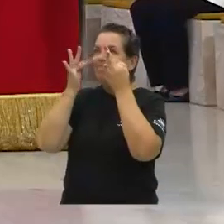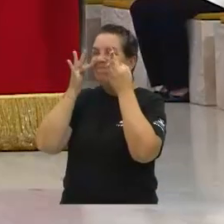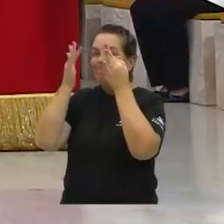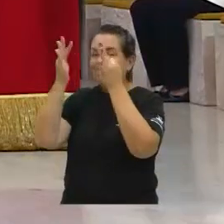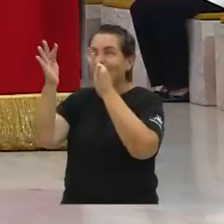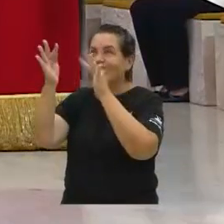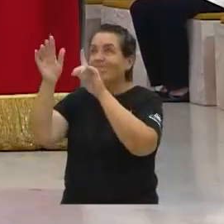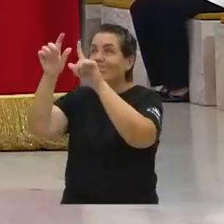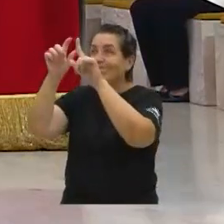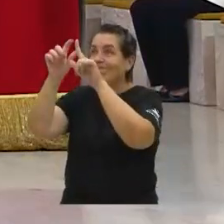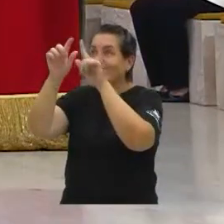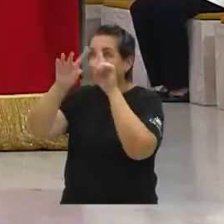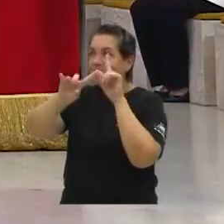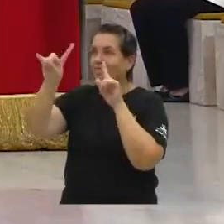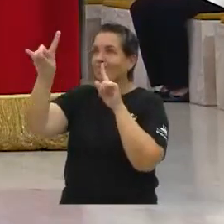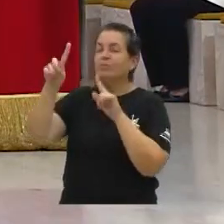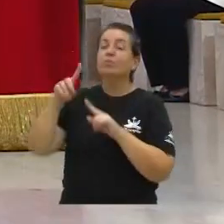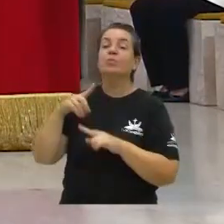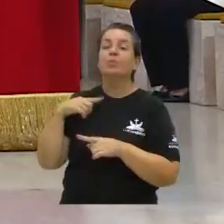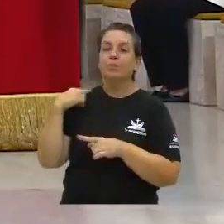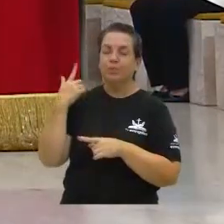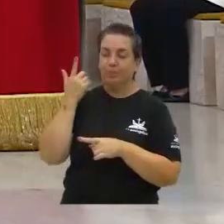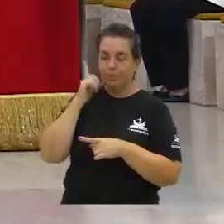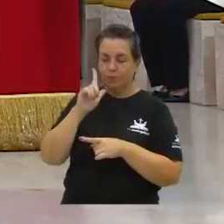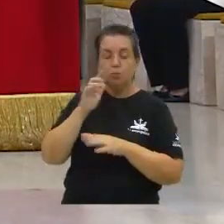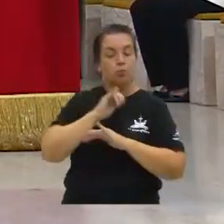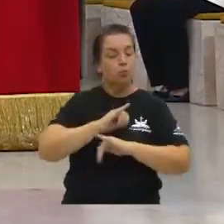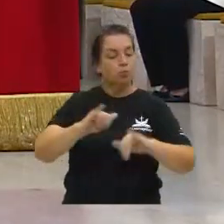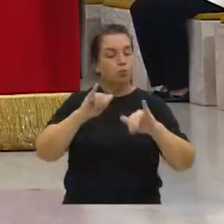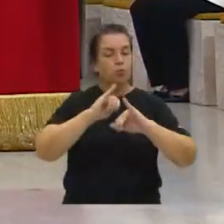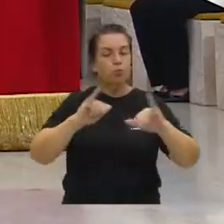a Deus para falar de Deus.